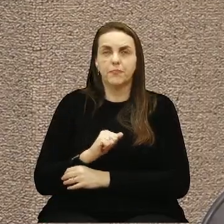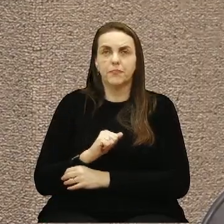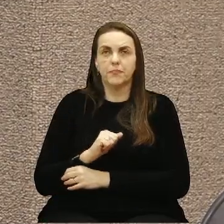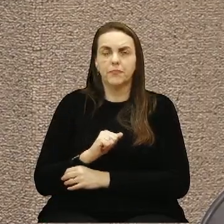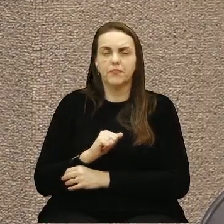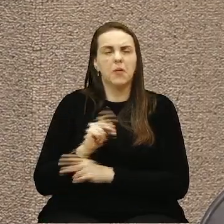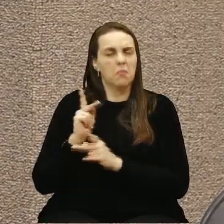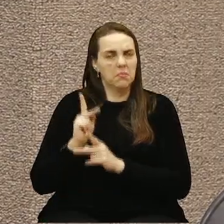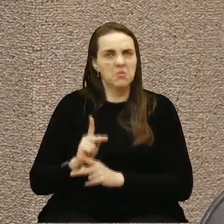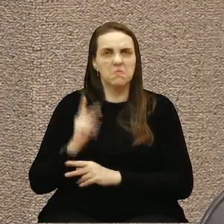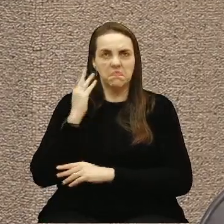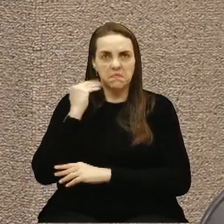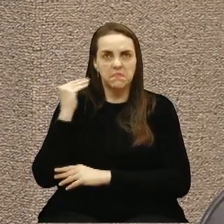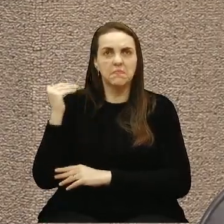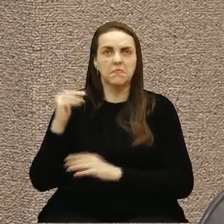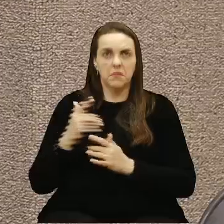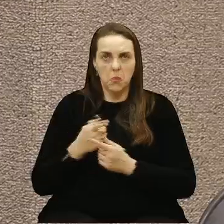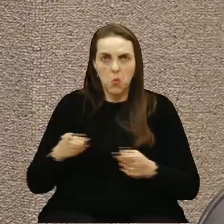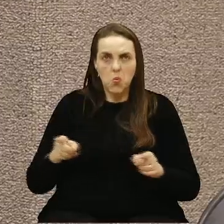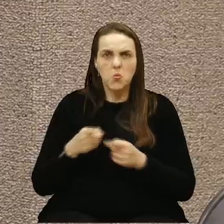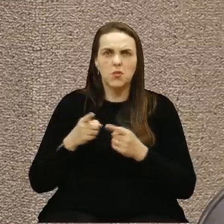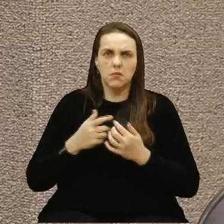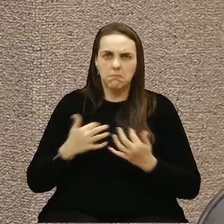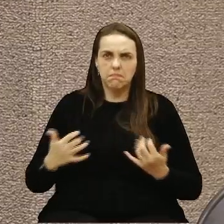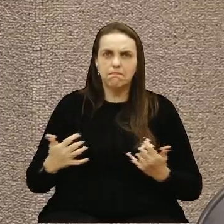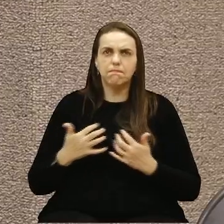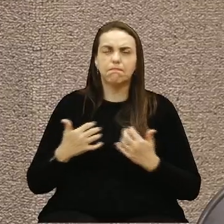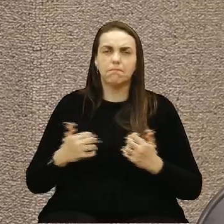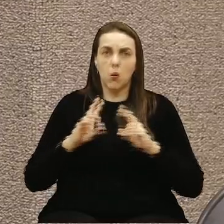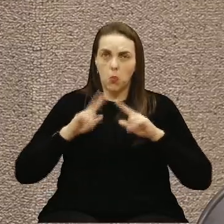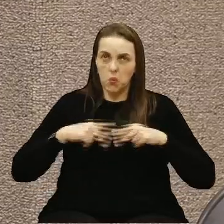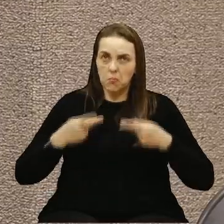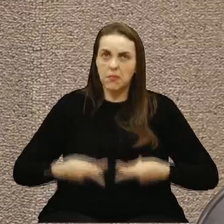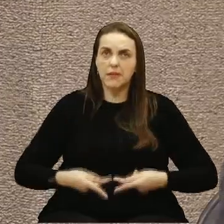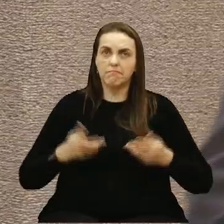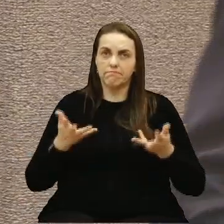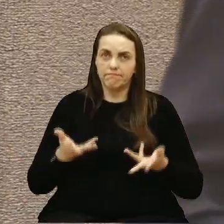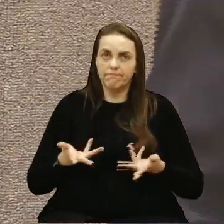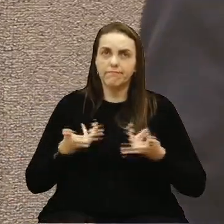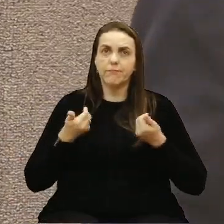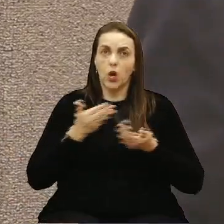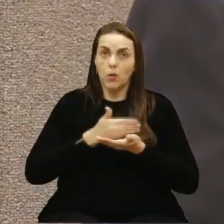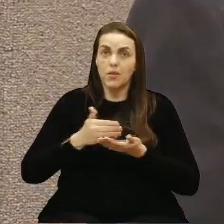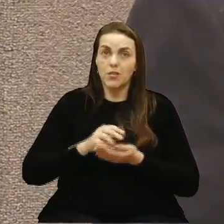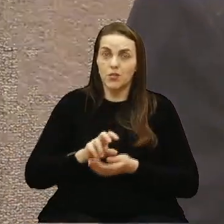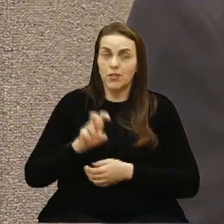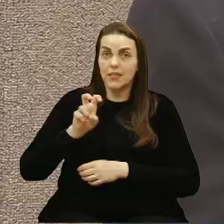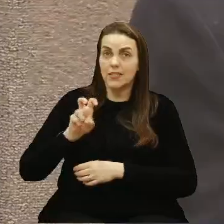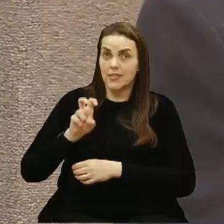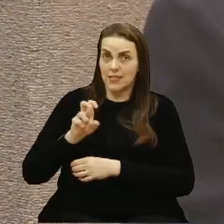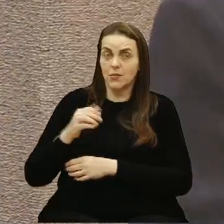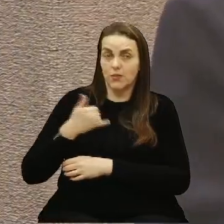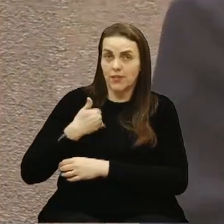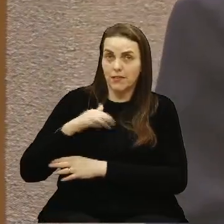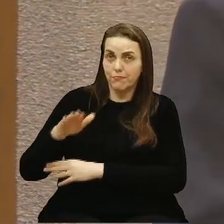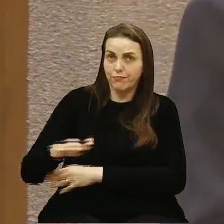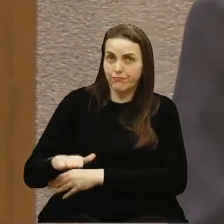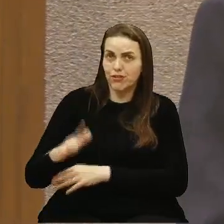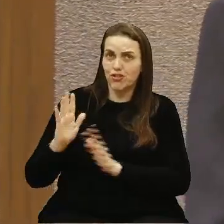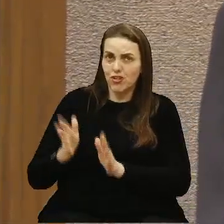grande músico, mas um ser humano incrível. Começou cedo, né? Desde os 5 anos já com a sua botoneira. Então,